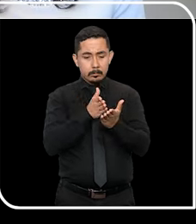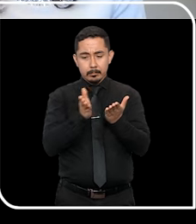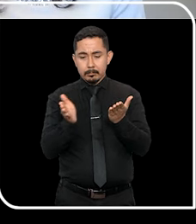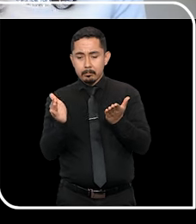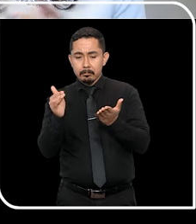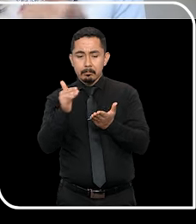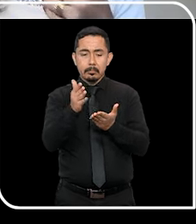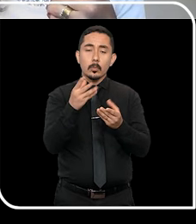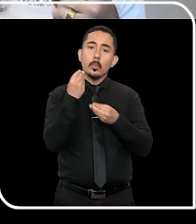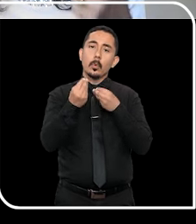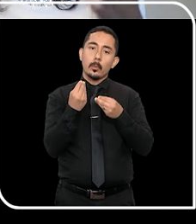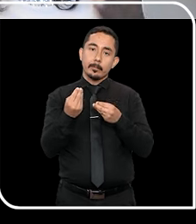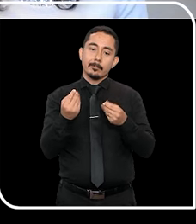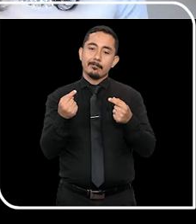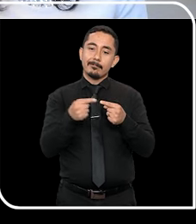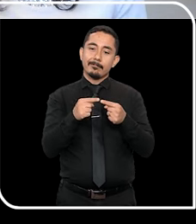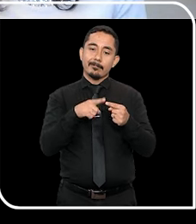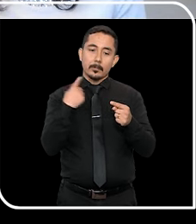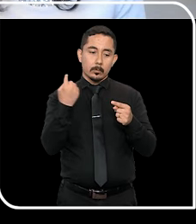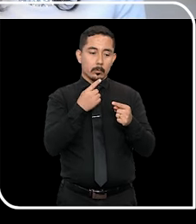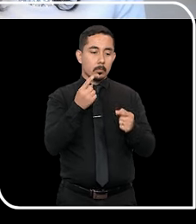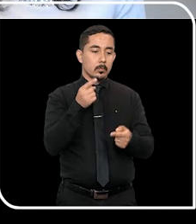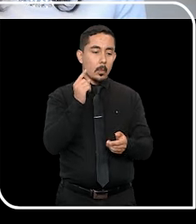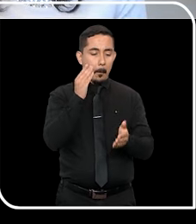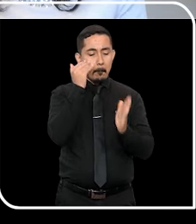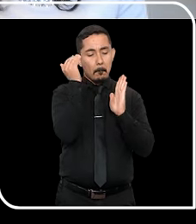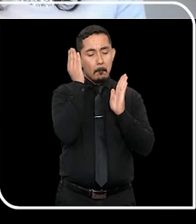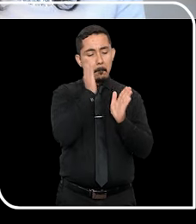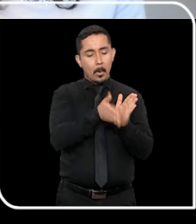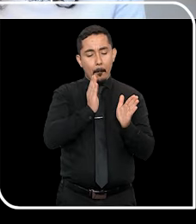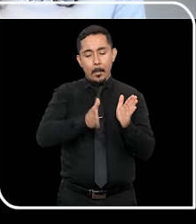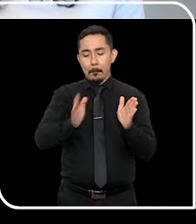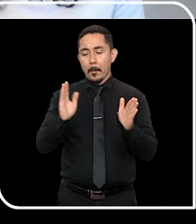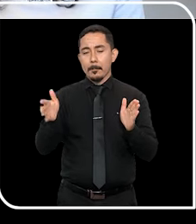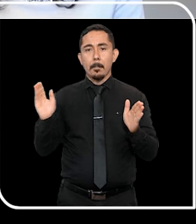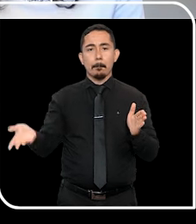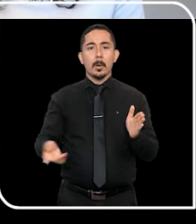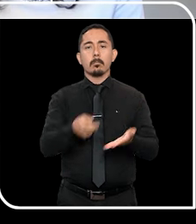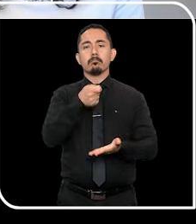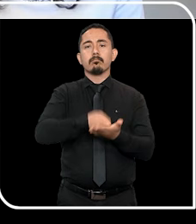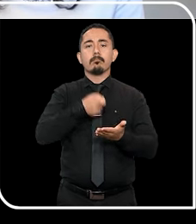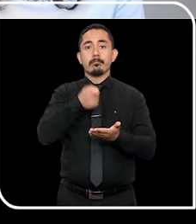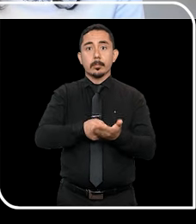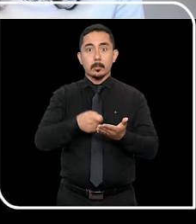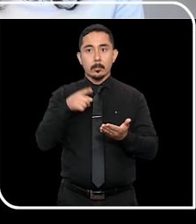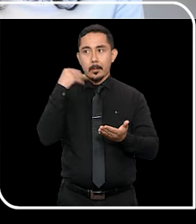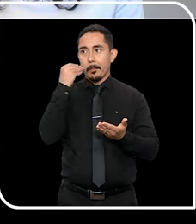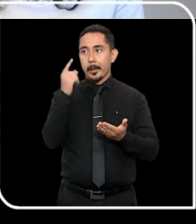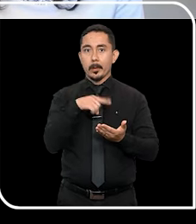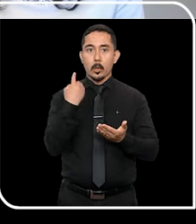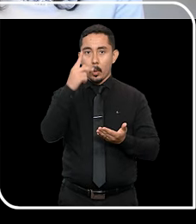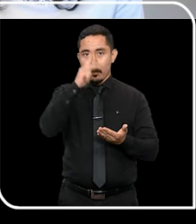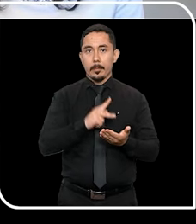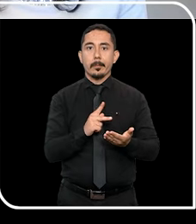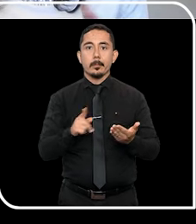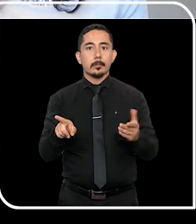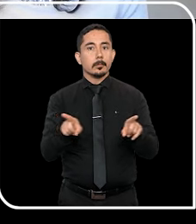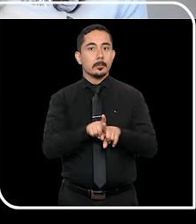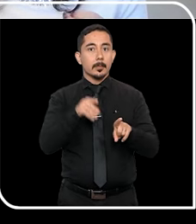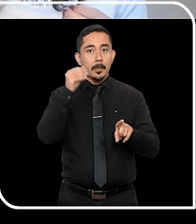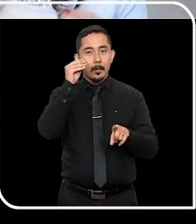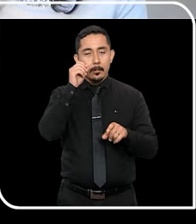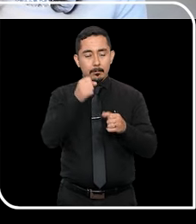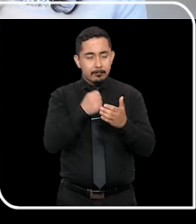ideal então a gente quisa os corpos né impõe experiências nossas e